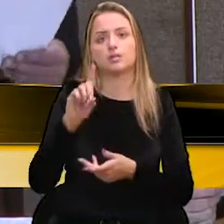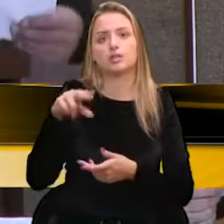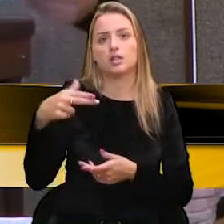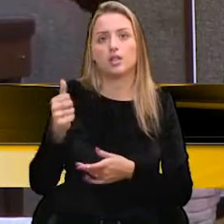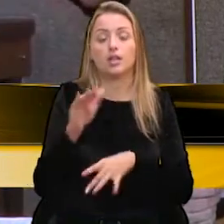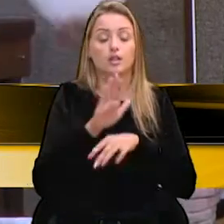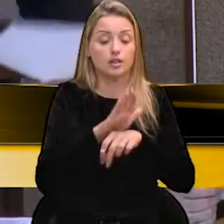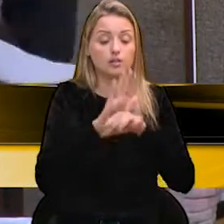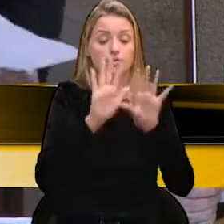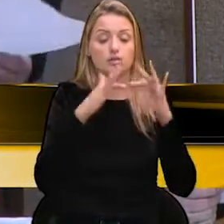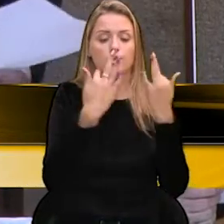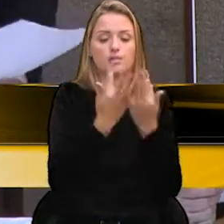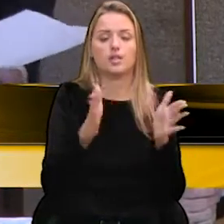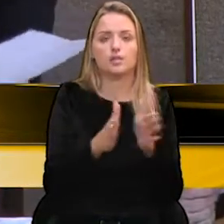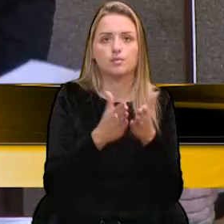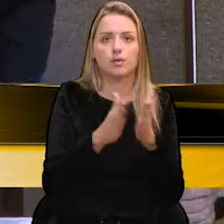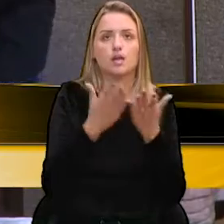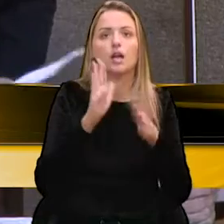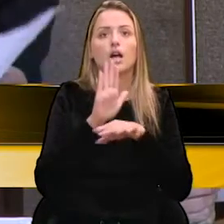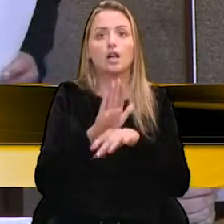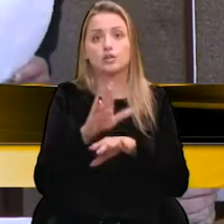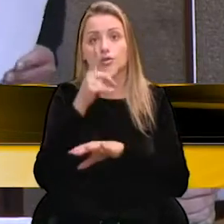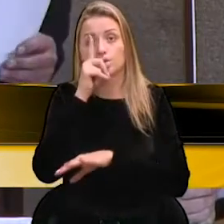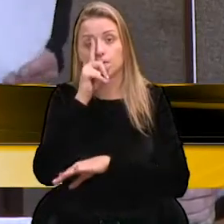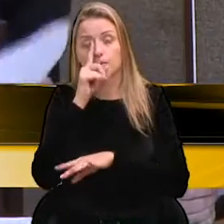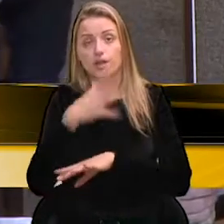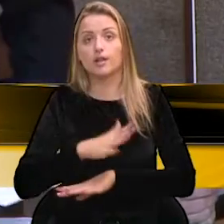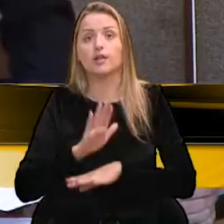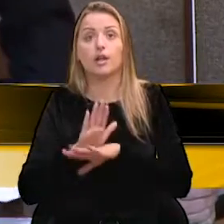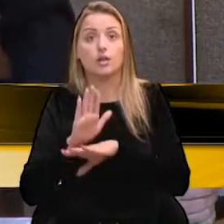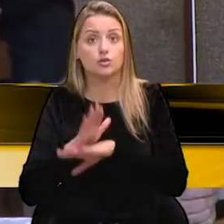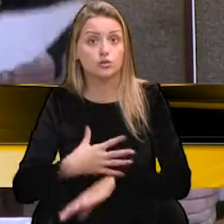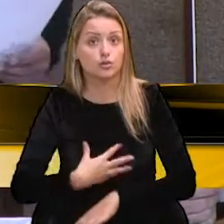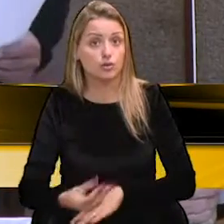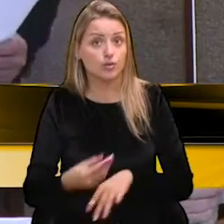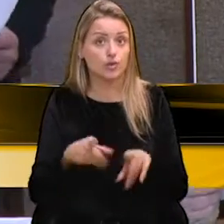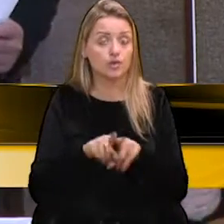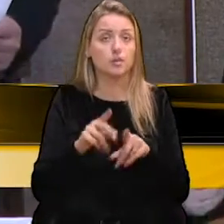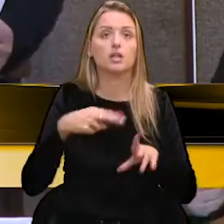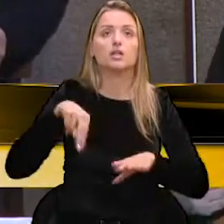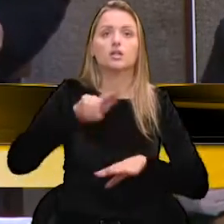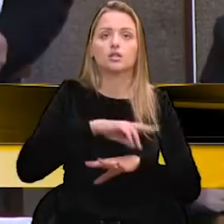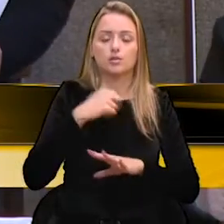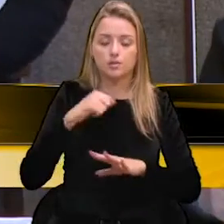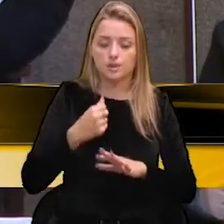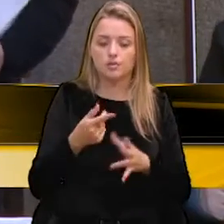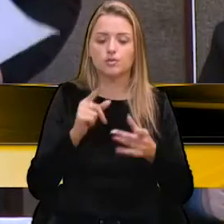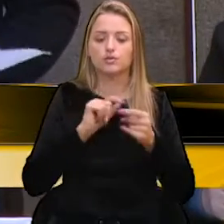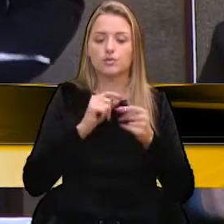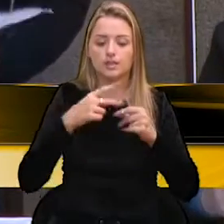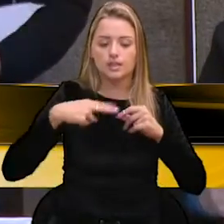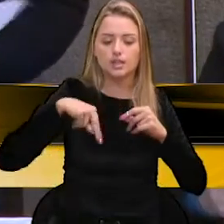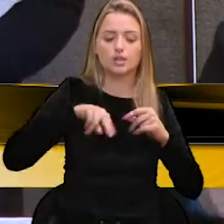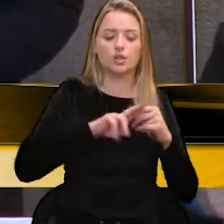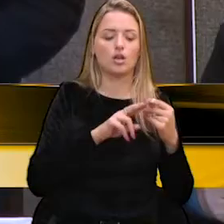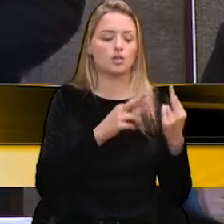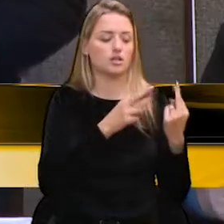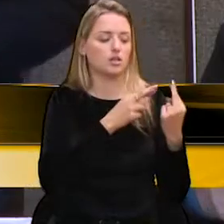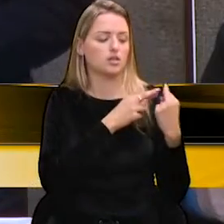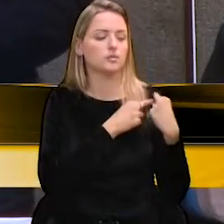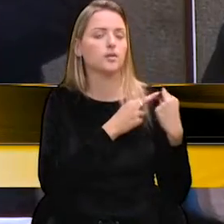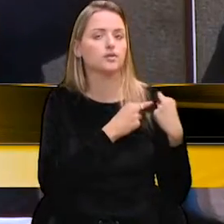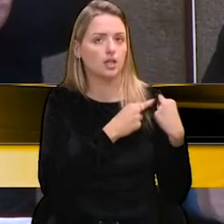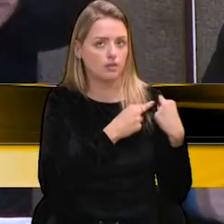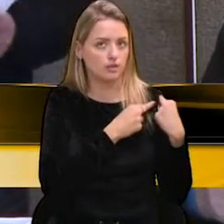baixa renda, ajudando os filhos, ajudando as mães. Eu acho que nesse caso nós temos que chamar a responsabilidade para nós, sim.